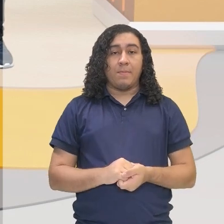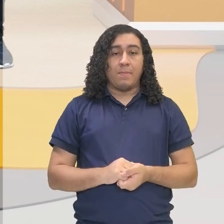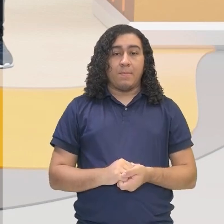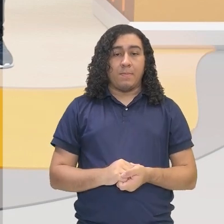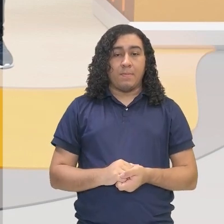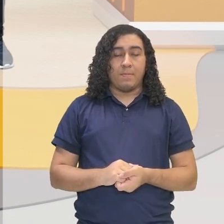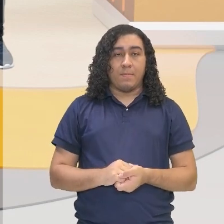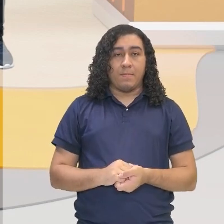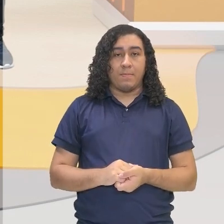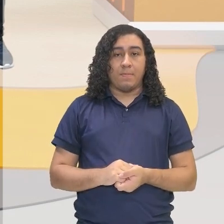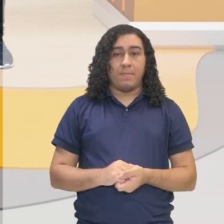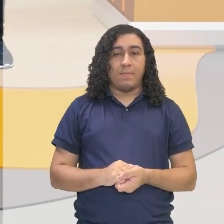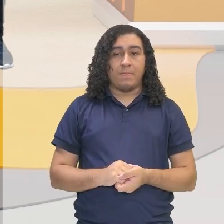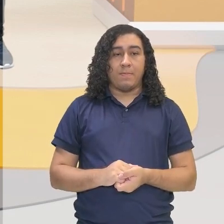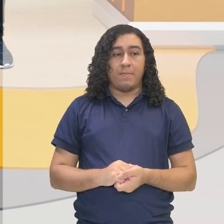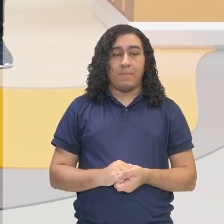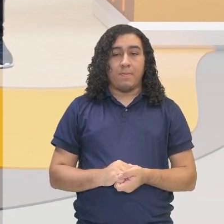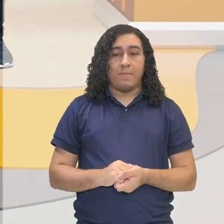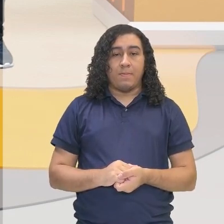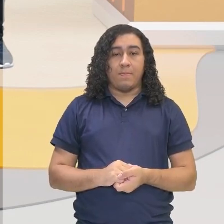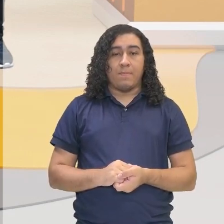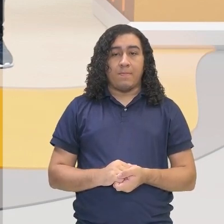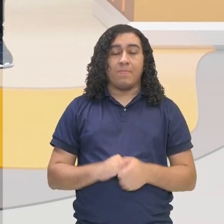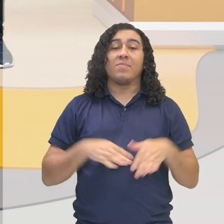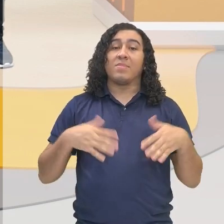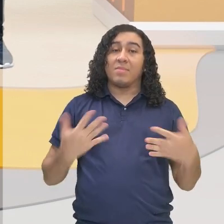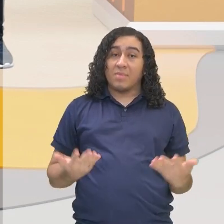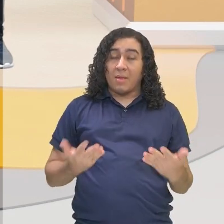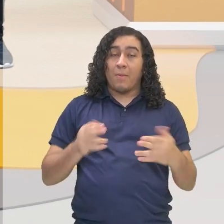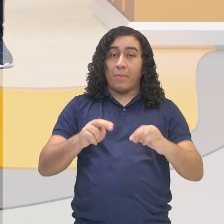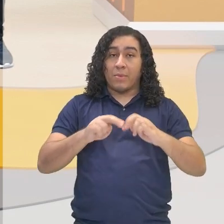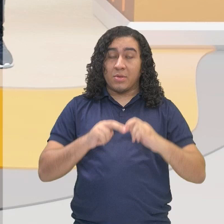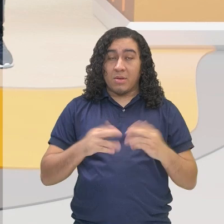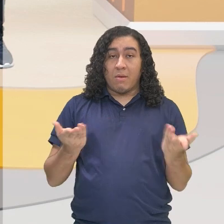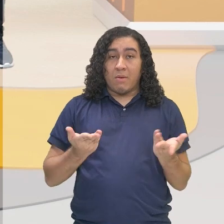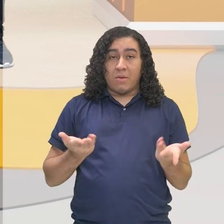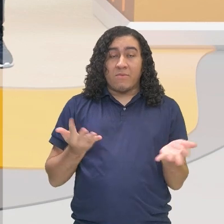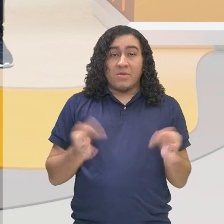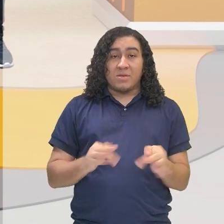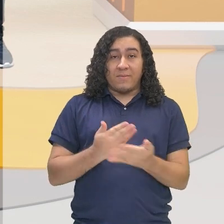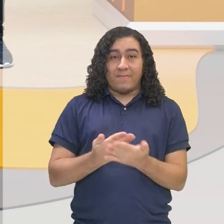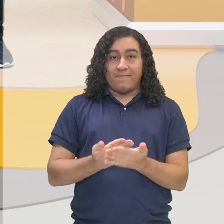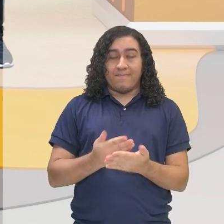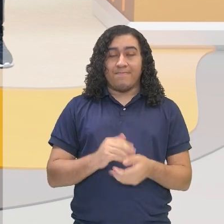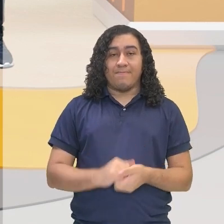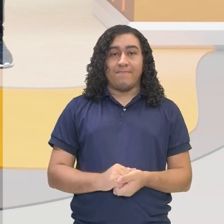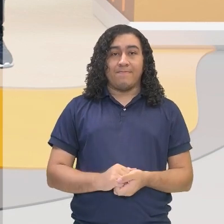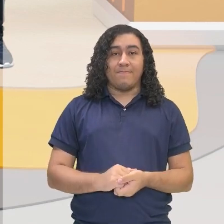Contemporânea. E assim finalizamos a nossa aula.